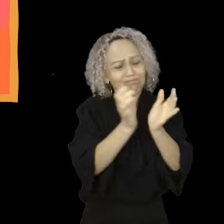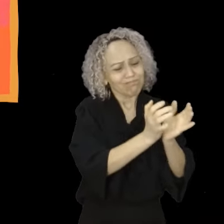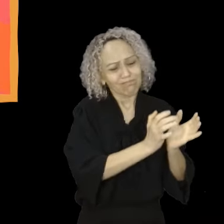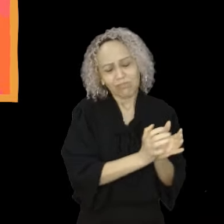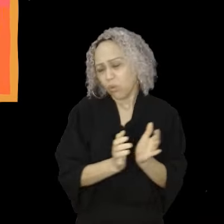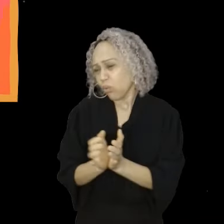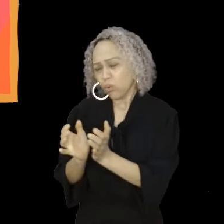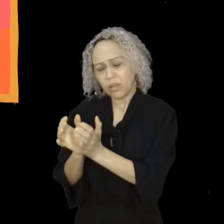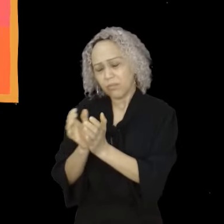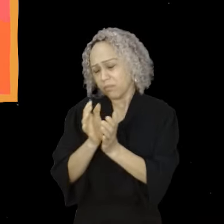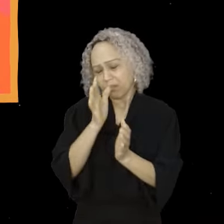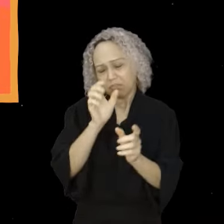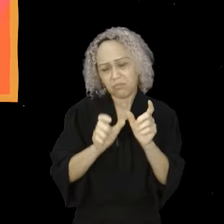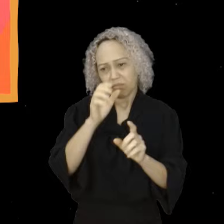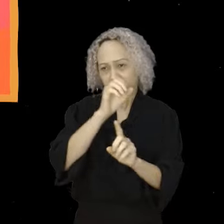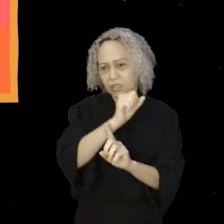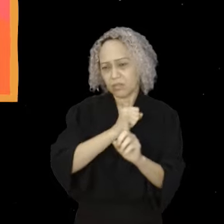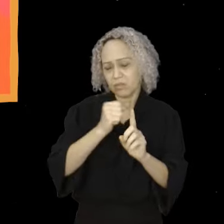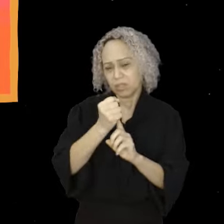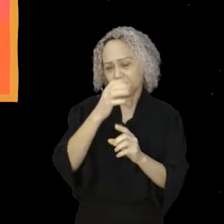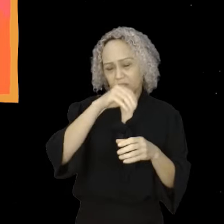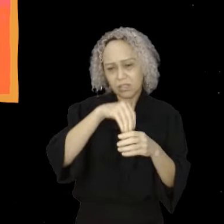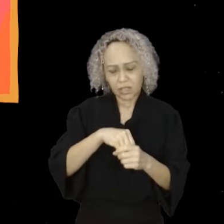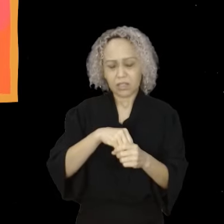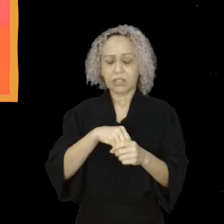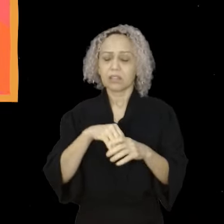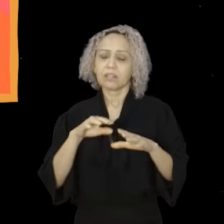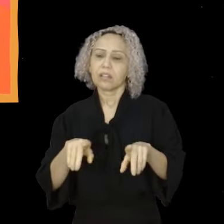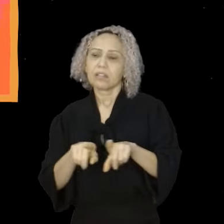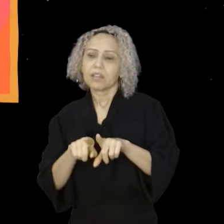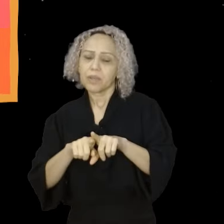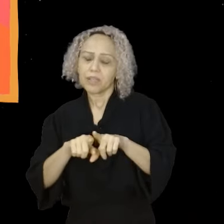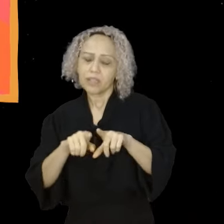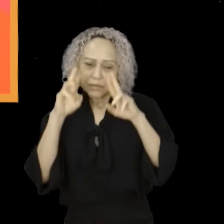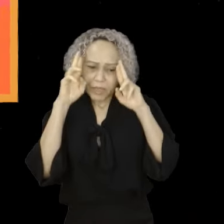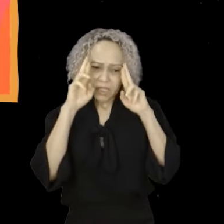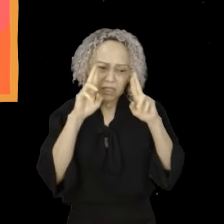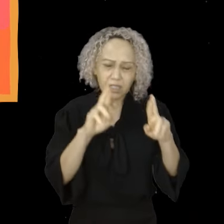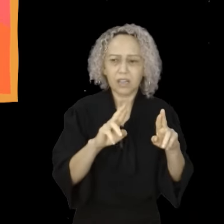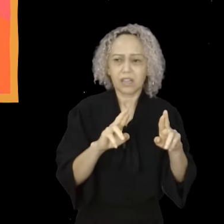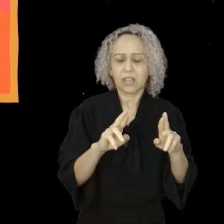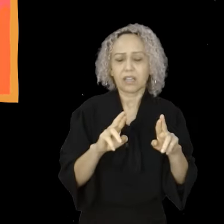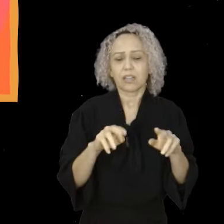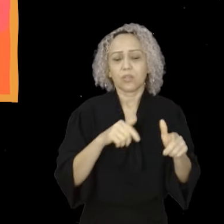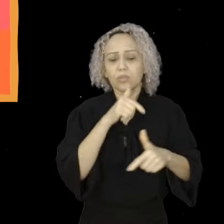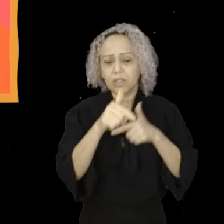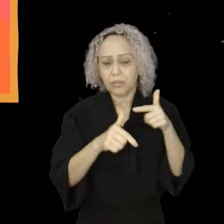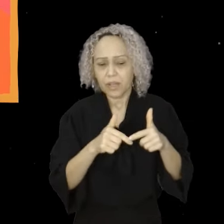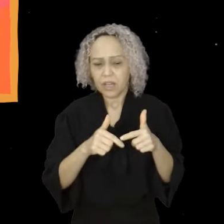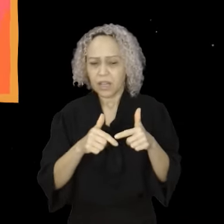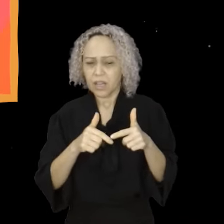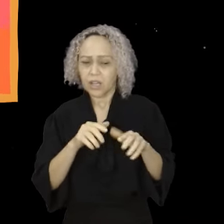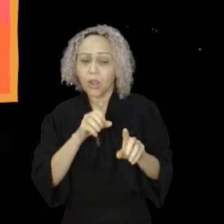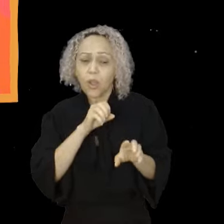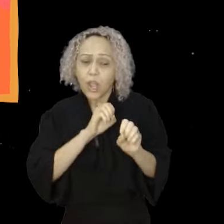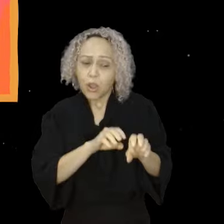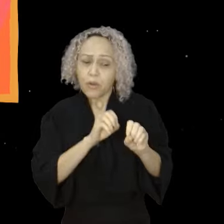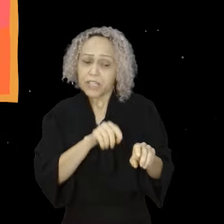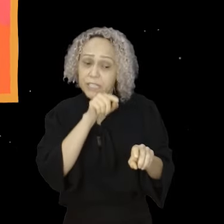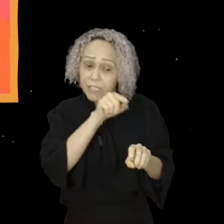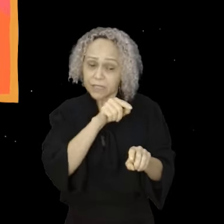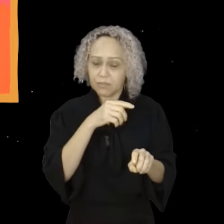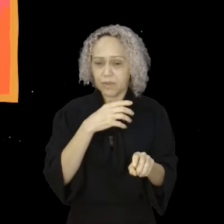do trabalho, das pessoas, que as pessoas estão trabalhando, que a professora dela tá trabalhando, que a pessoa que fez a comida